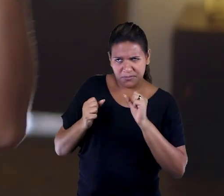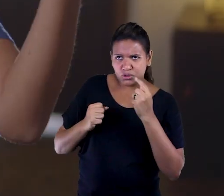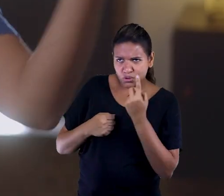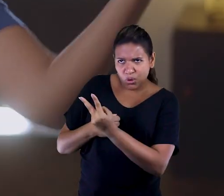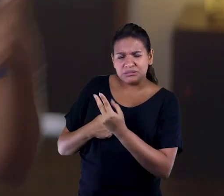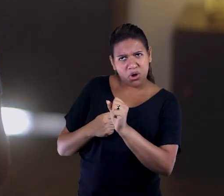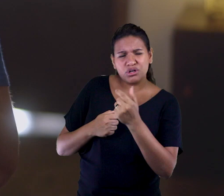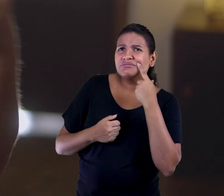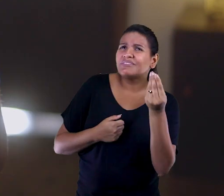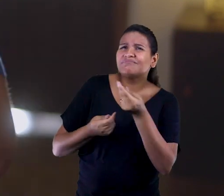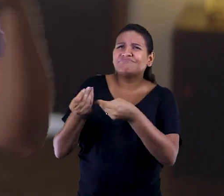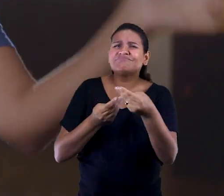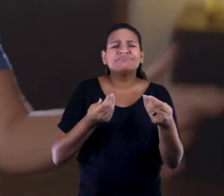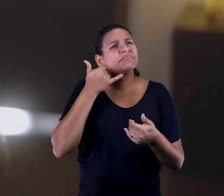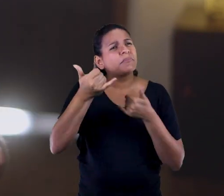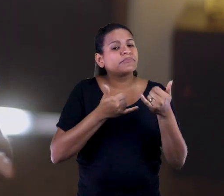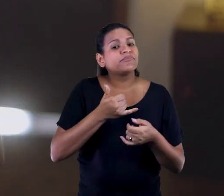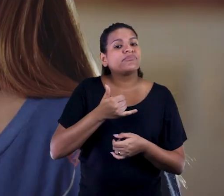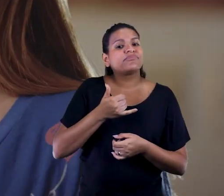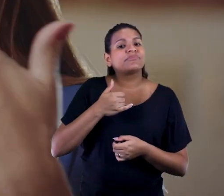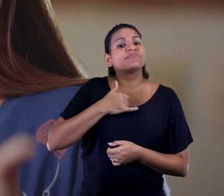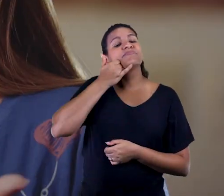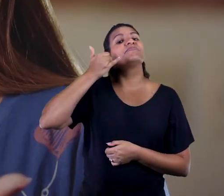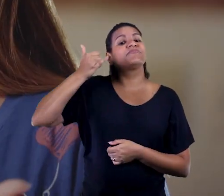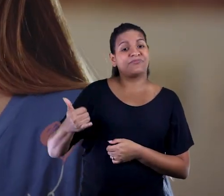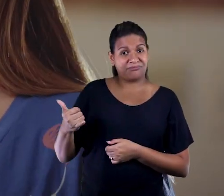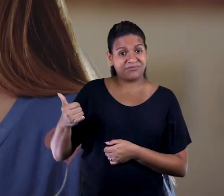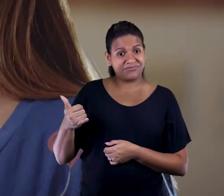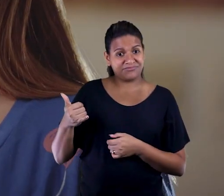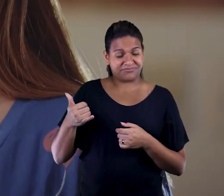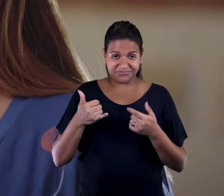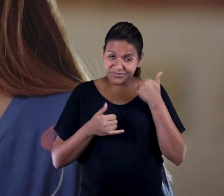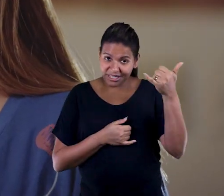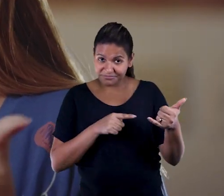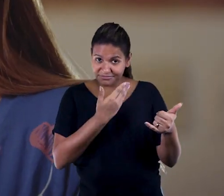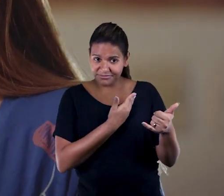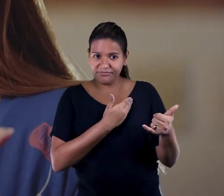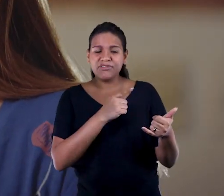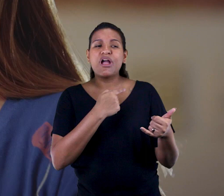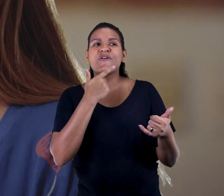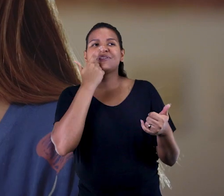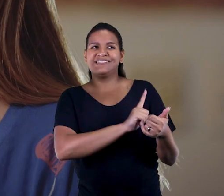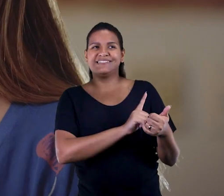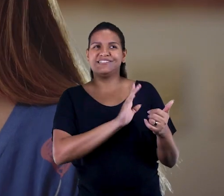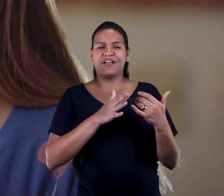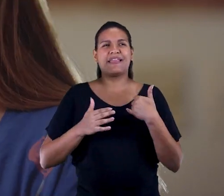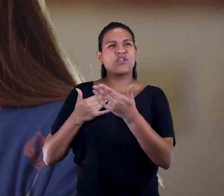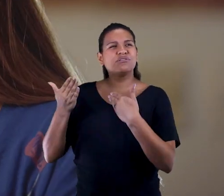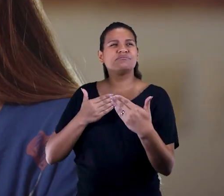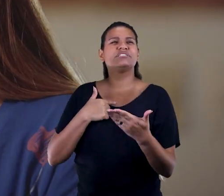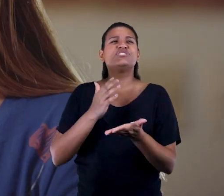2, você com 2, e começa a tentar distribuir. E aí, liguei para ela e falei, olha, consegui nesse esquema. Ela falou,